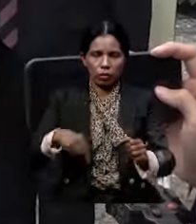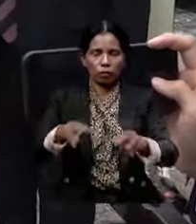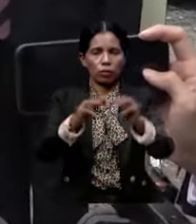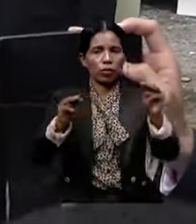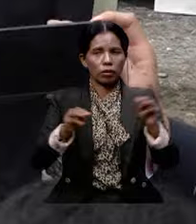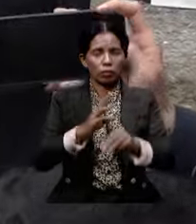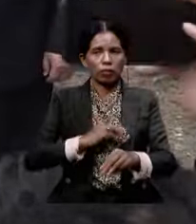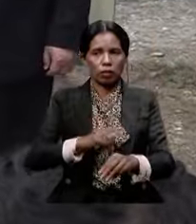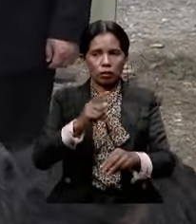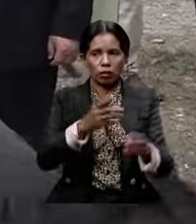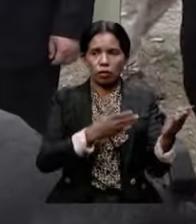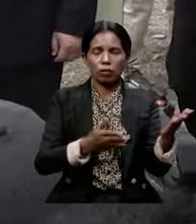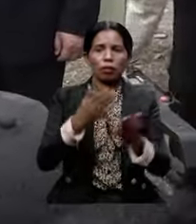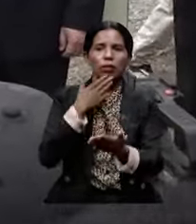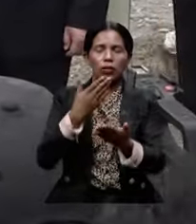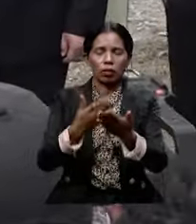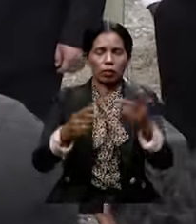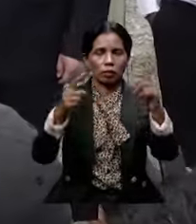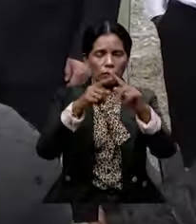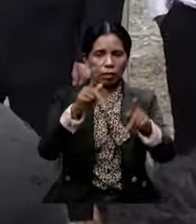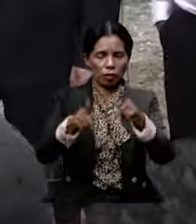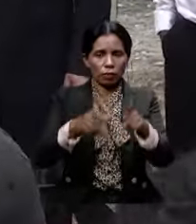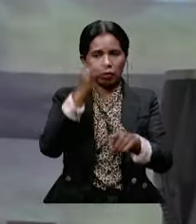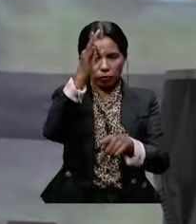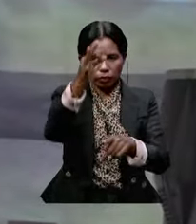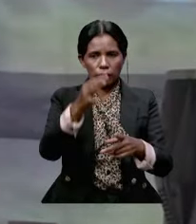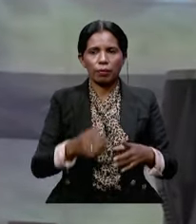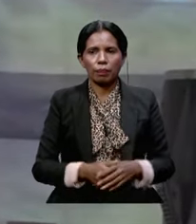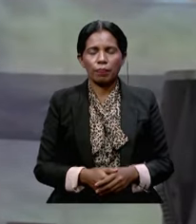Manatuto, selou o benefício de para o povo e o futuro.